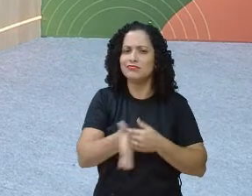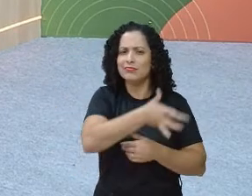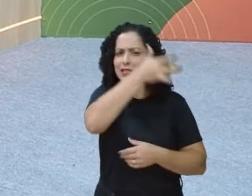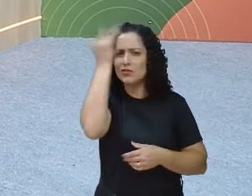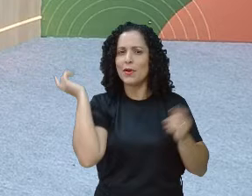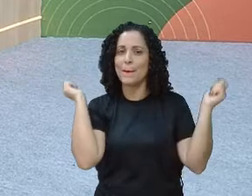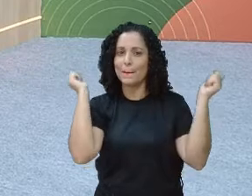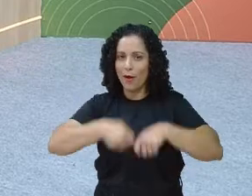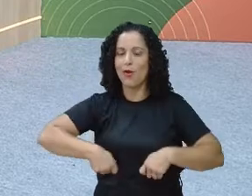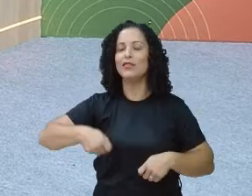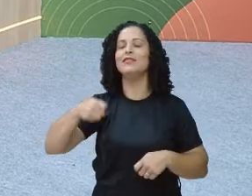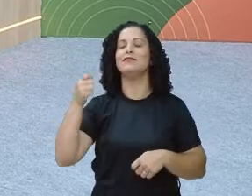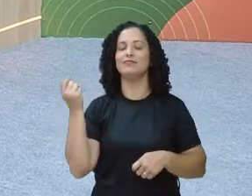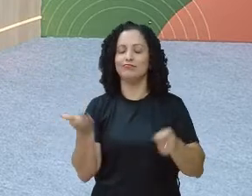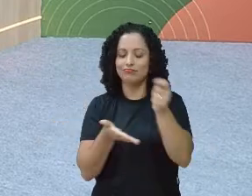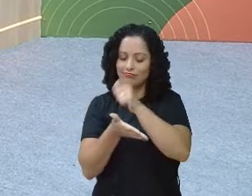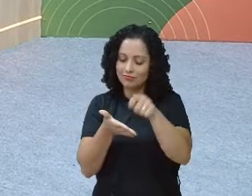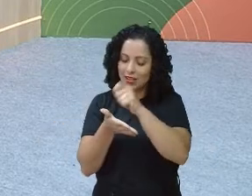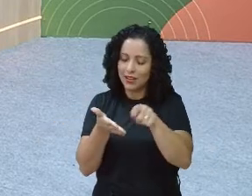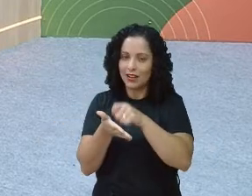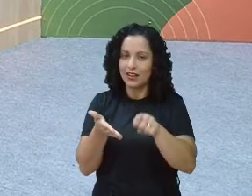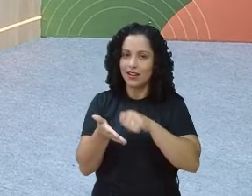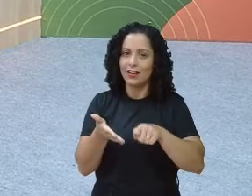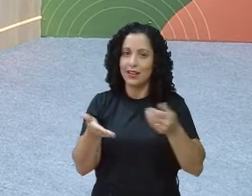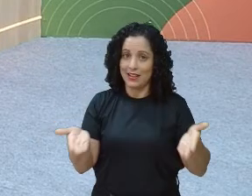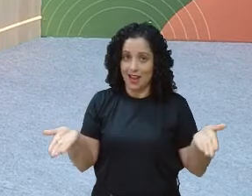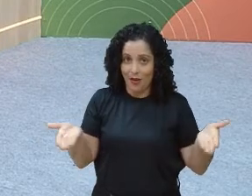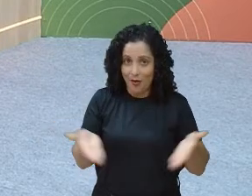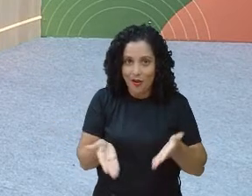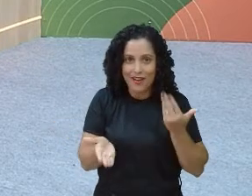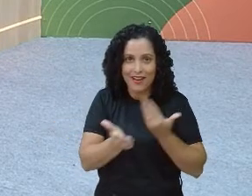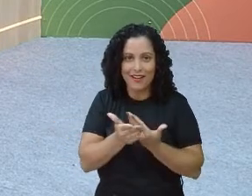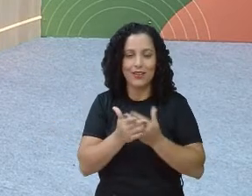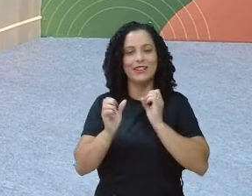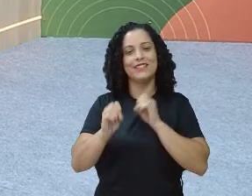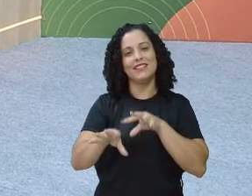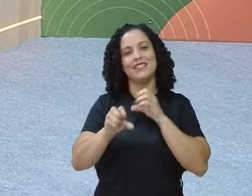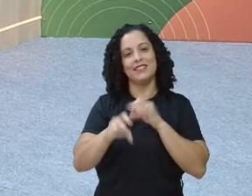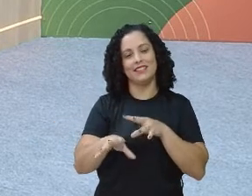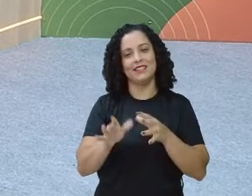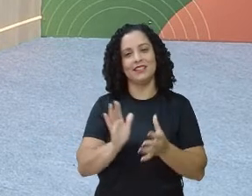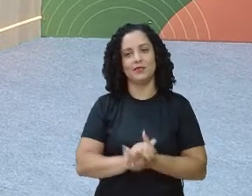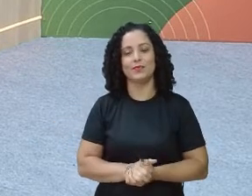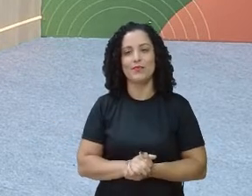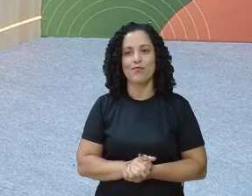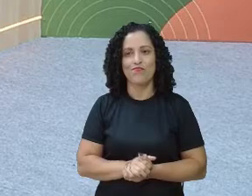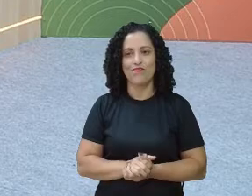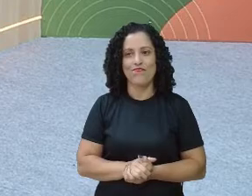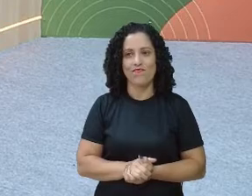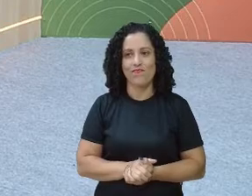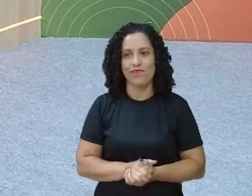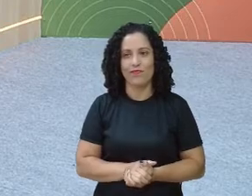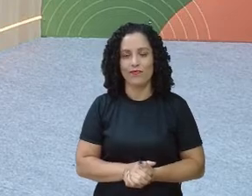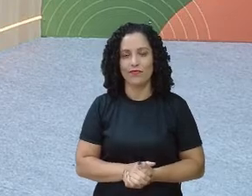produzir e é para produzir uma carta que serve essa aula. Certo? Vamos lá. E com o passar do